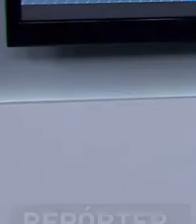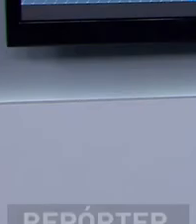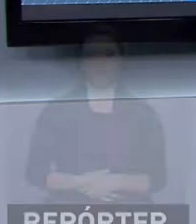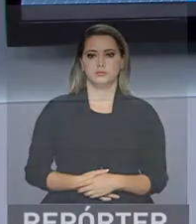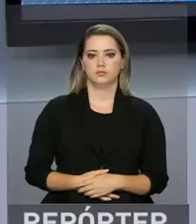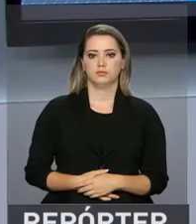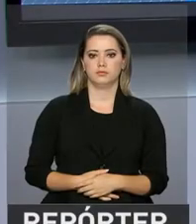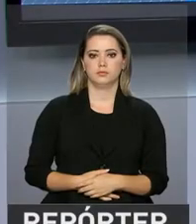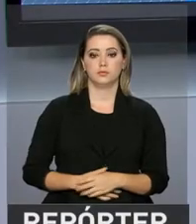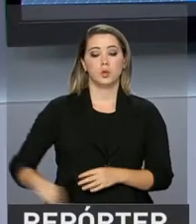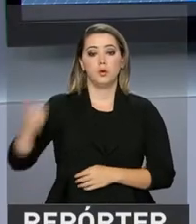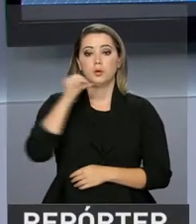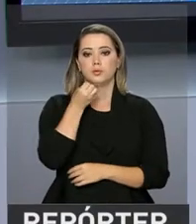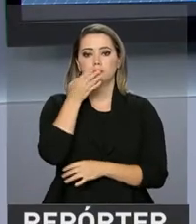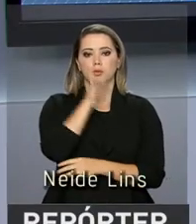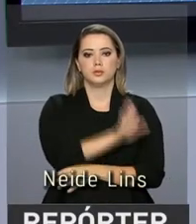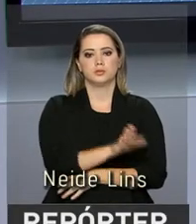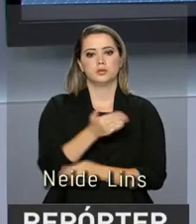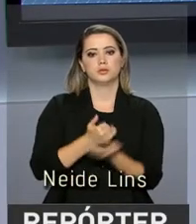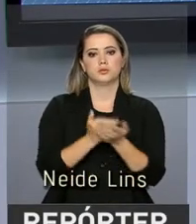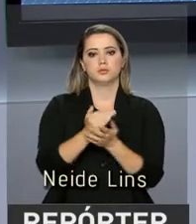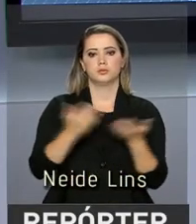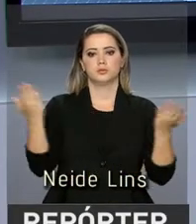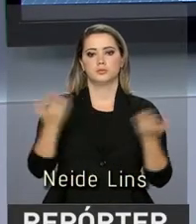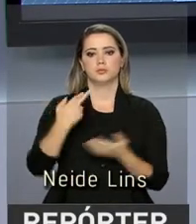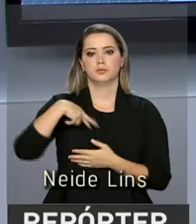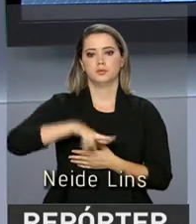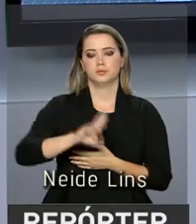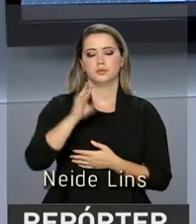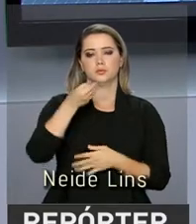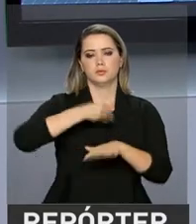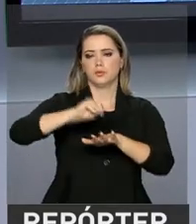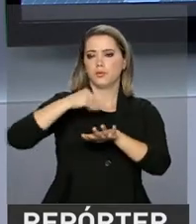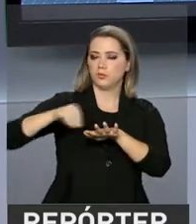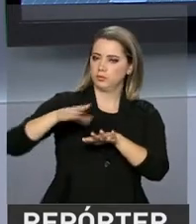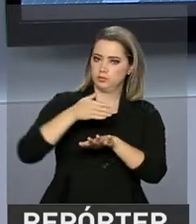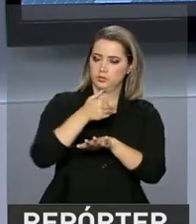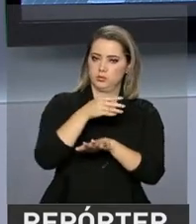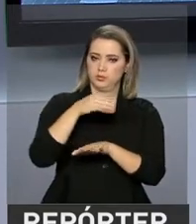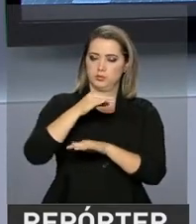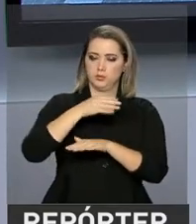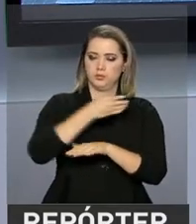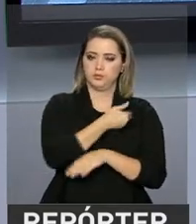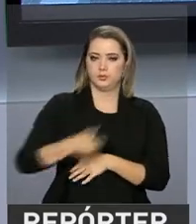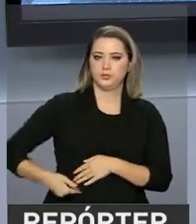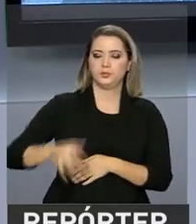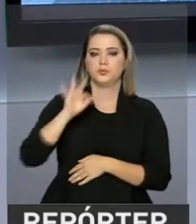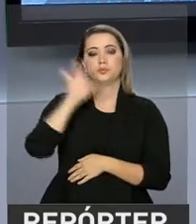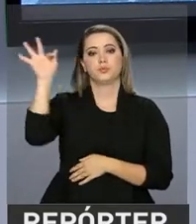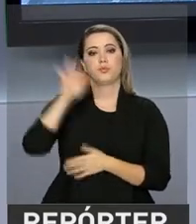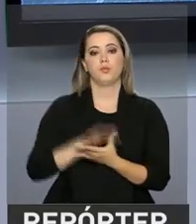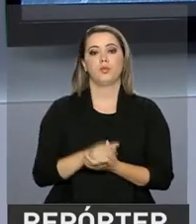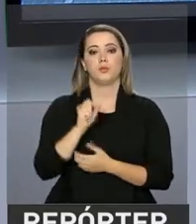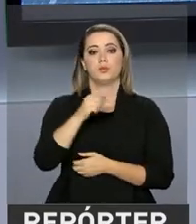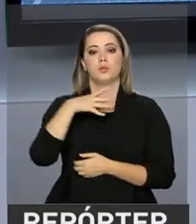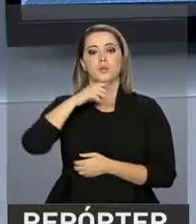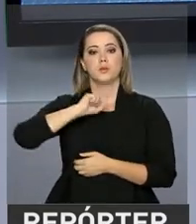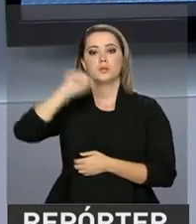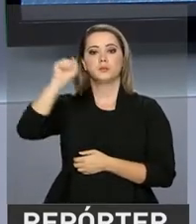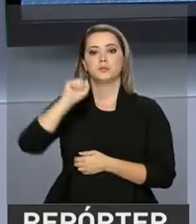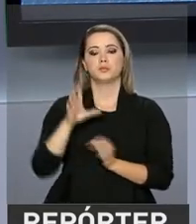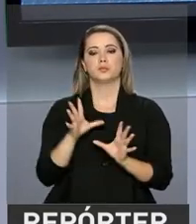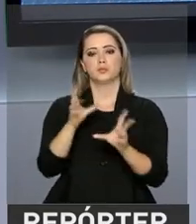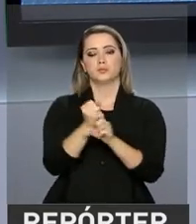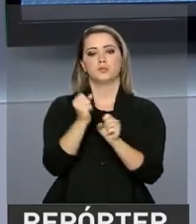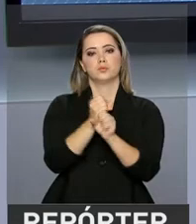olá boa tarde e começa agora o repórter nbr com as notícias do governo federal em abril as contas do setor